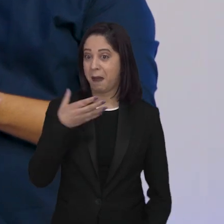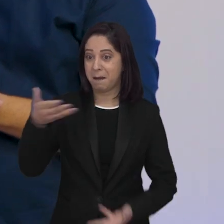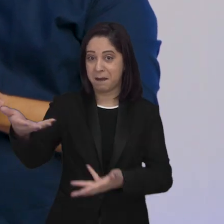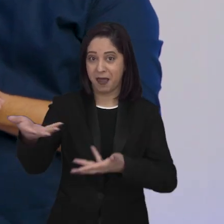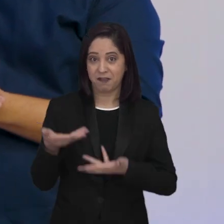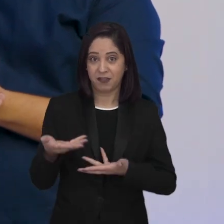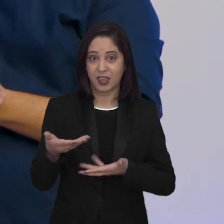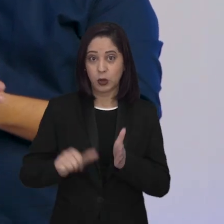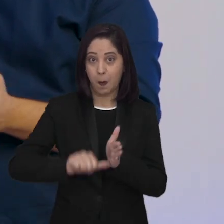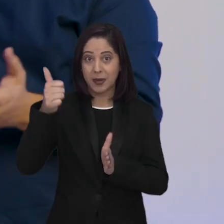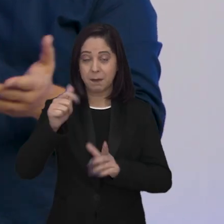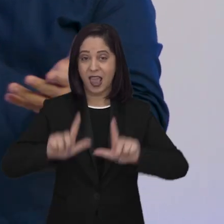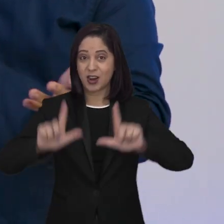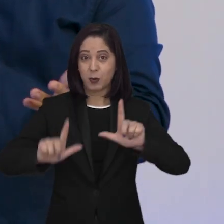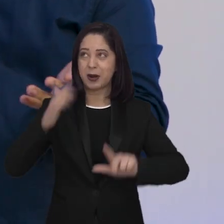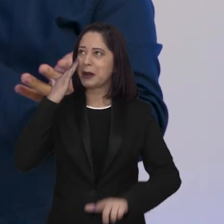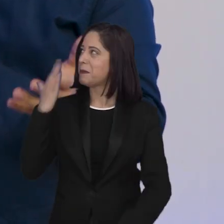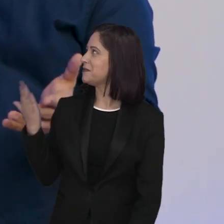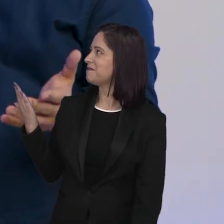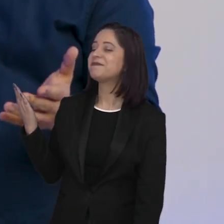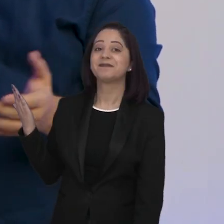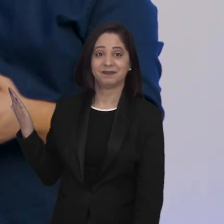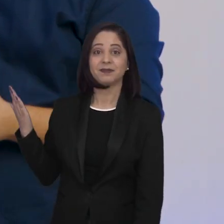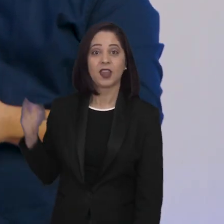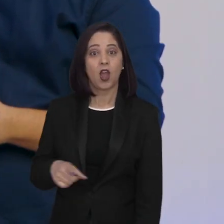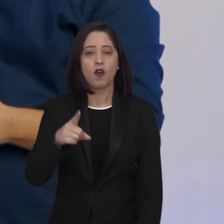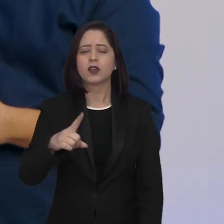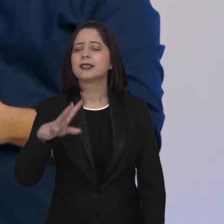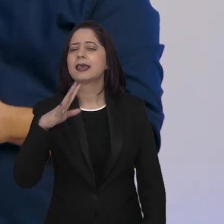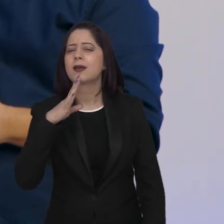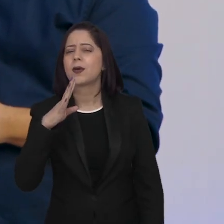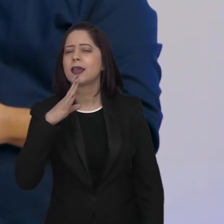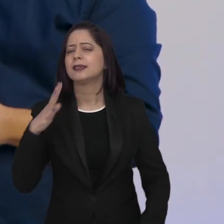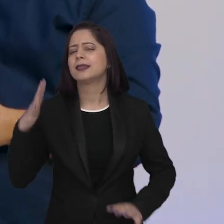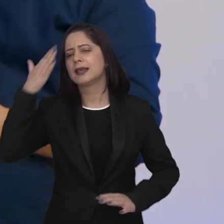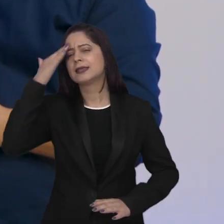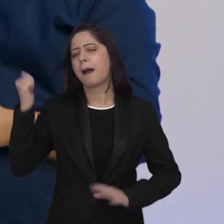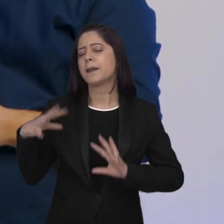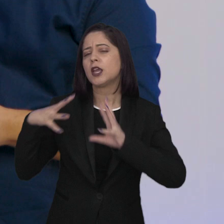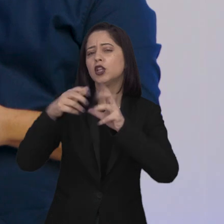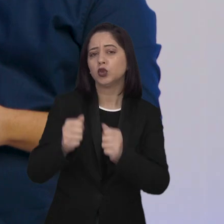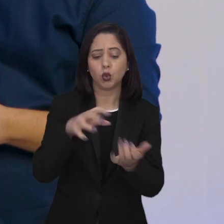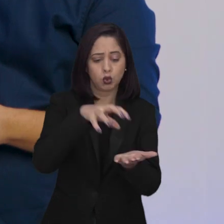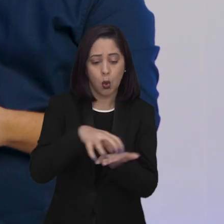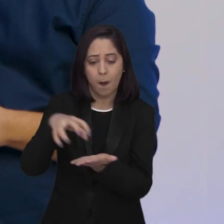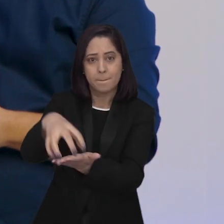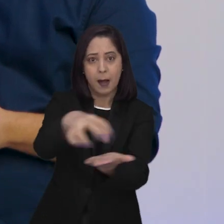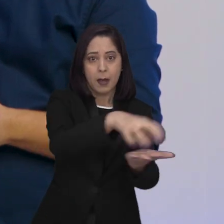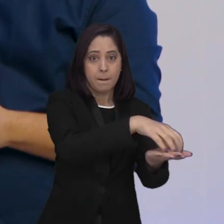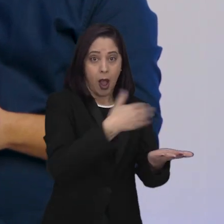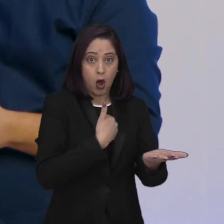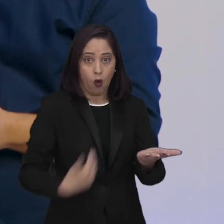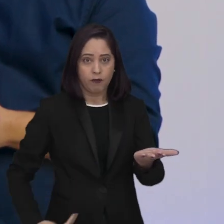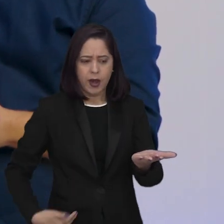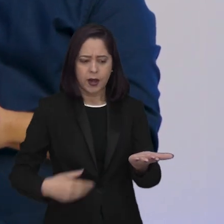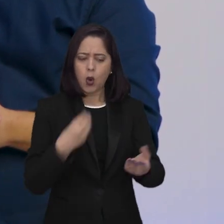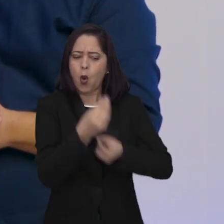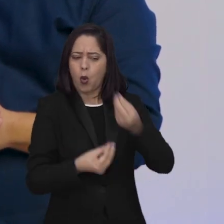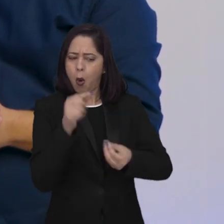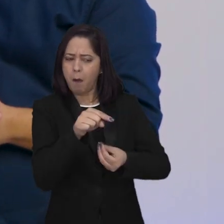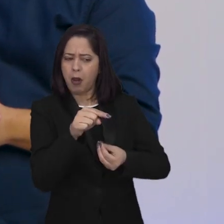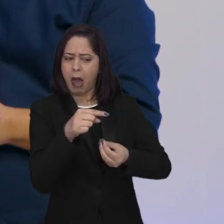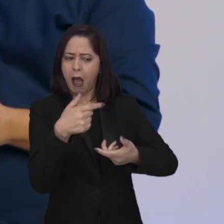Olá, seja bem-vindo ao primeiro Cidadania em Pauta. Aqui você vai saber como funciona o dia a dia nos diferentes órgãos públicos da